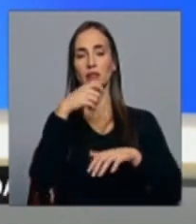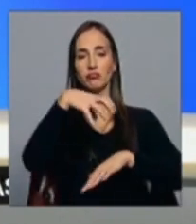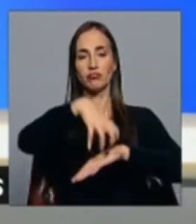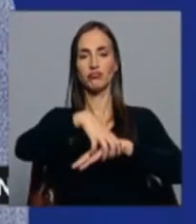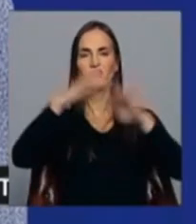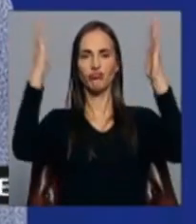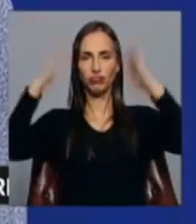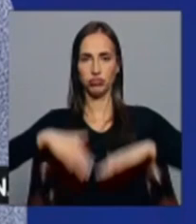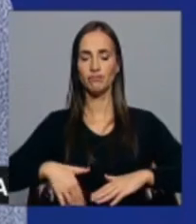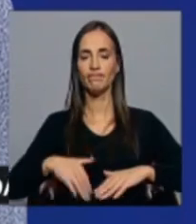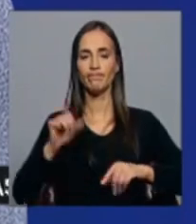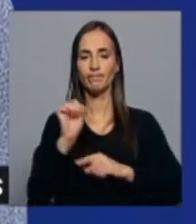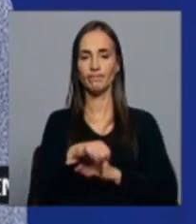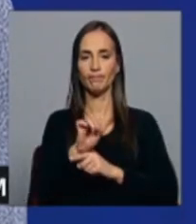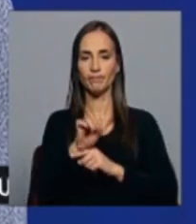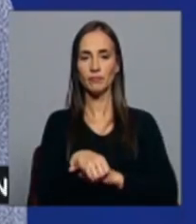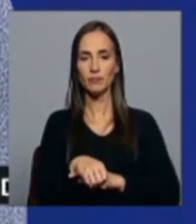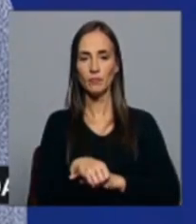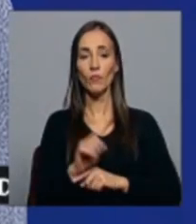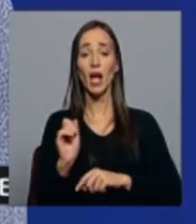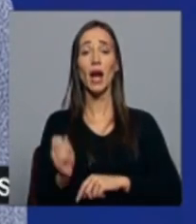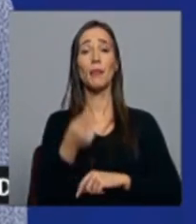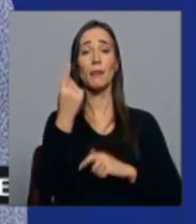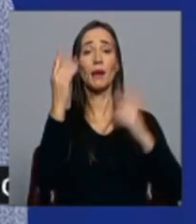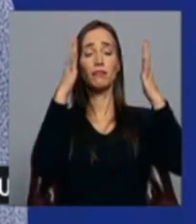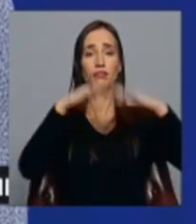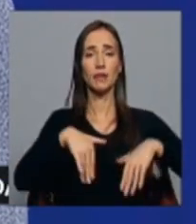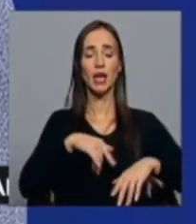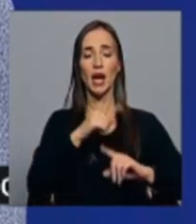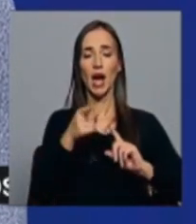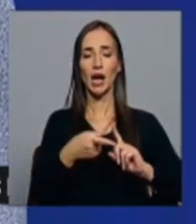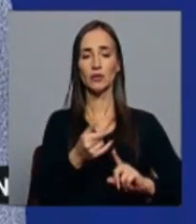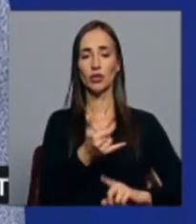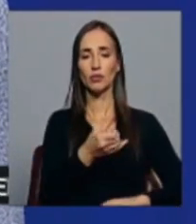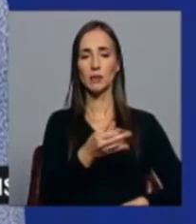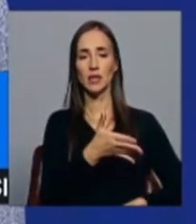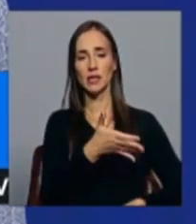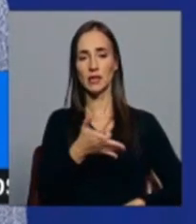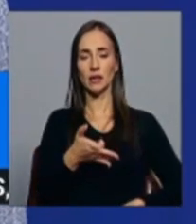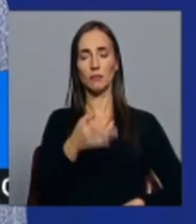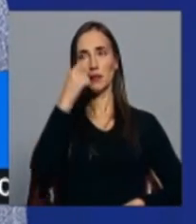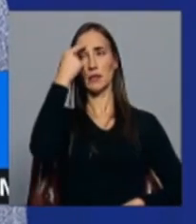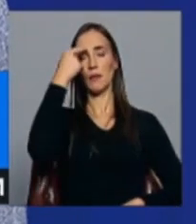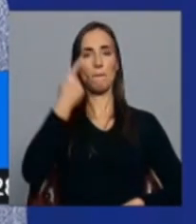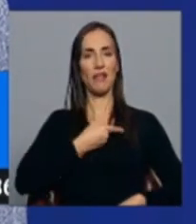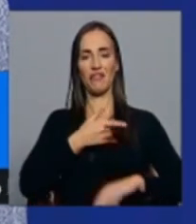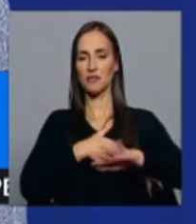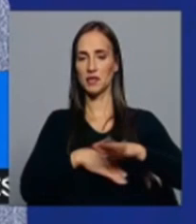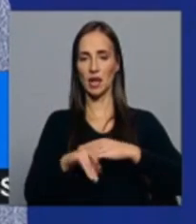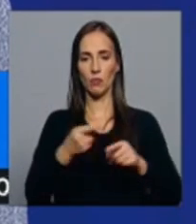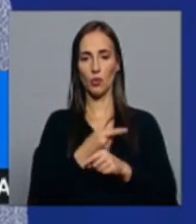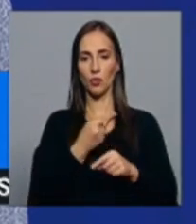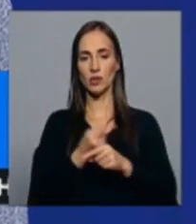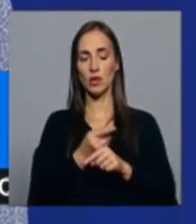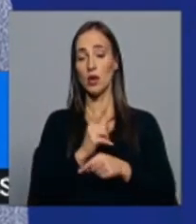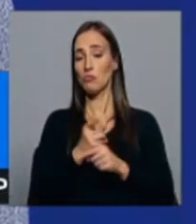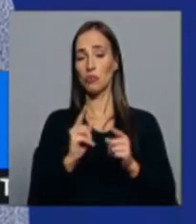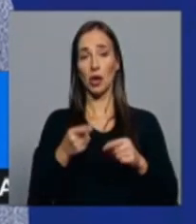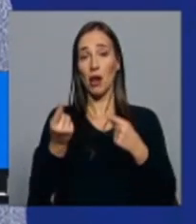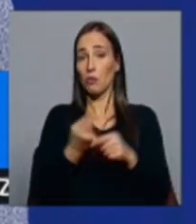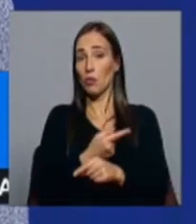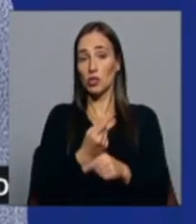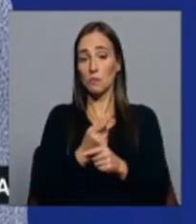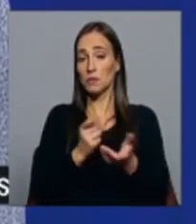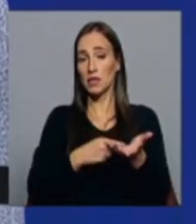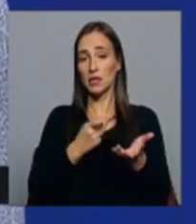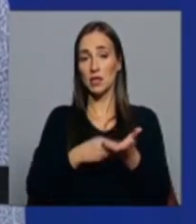exatamente quanto dessa primeira demolição de 2017 foi quando eu pensei eu tenho que atuar porque alguma coisa deve acontecer com